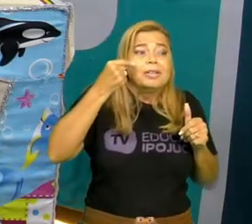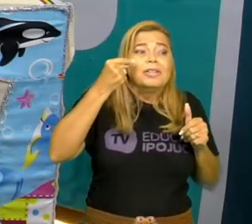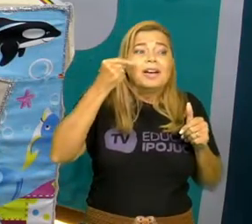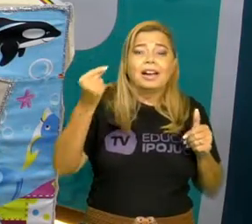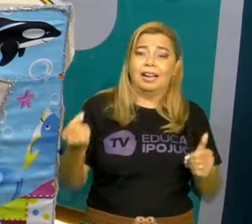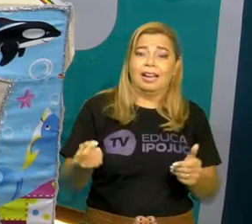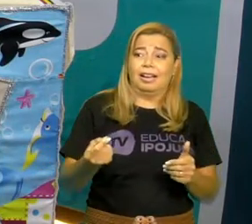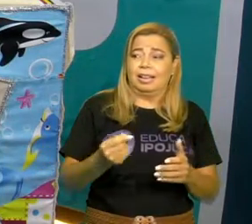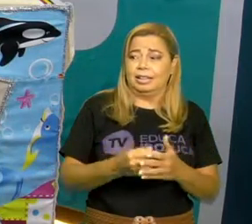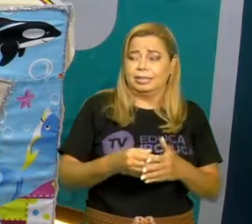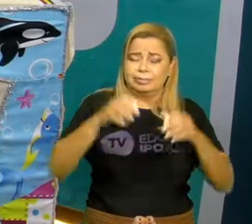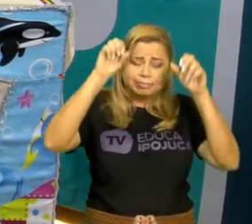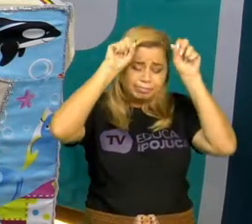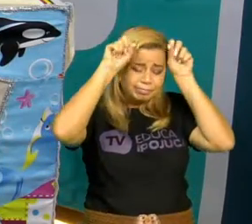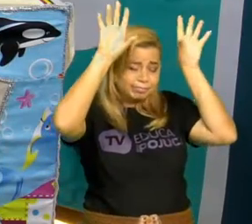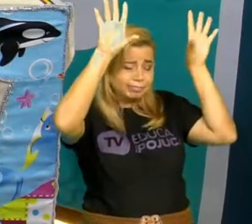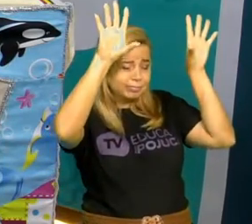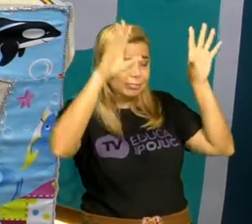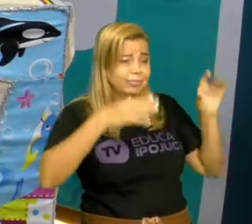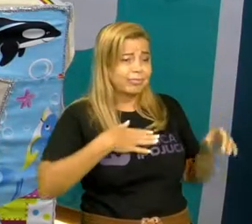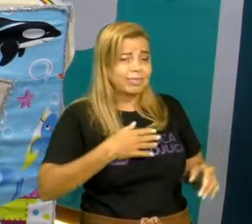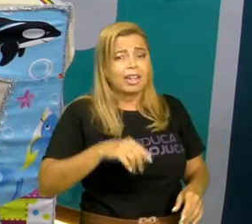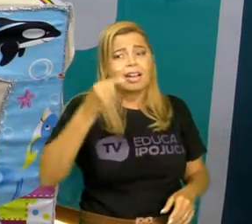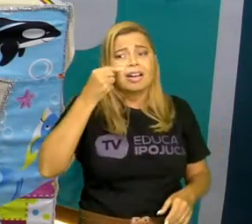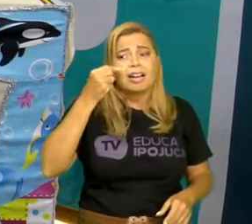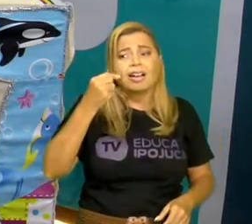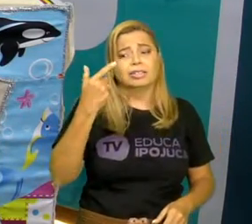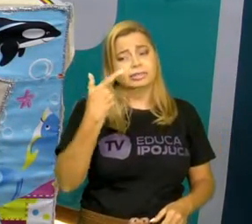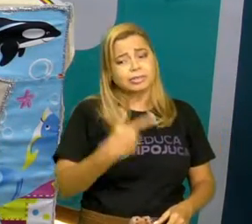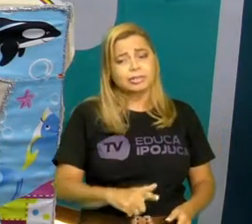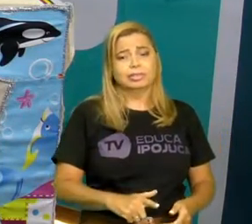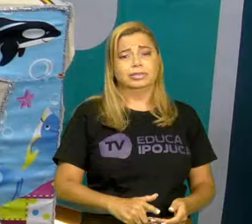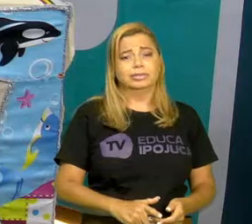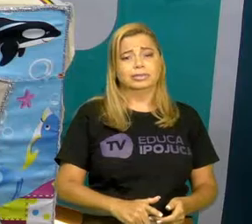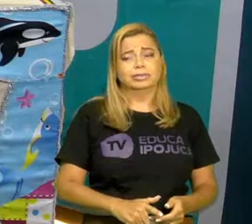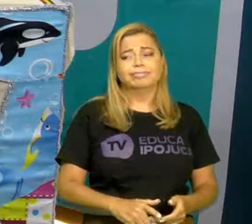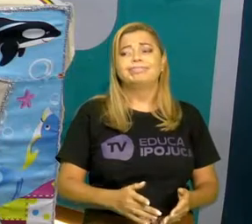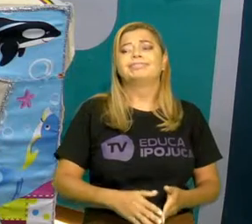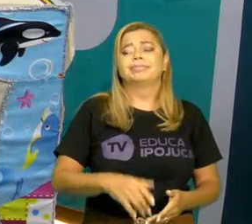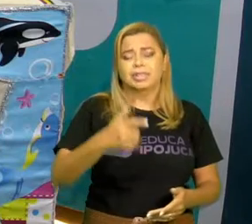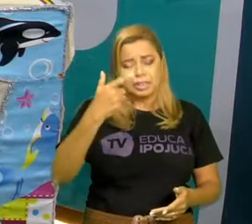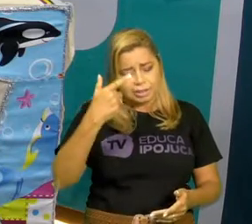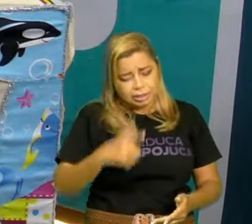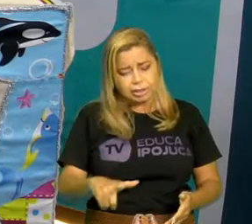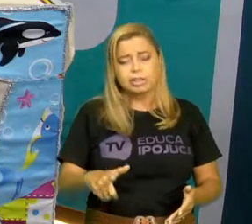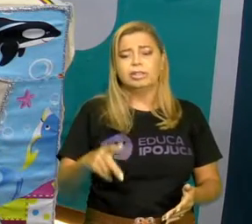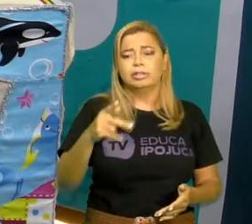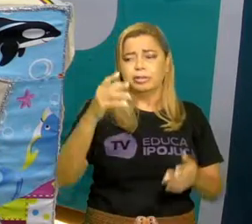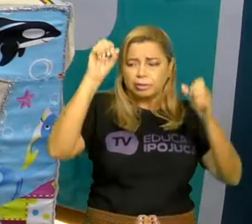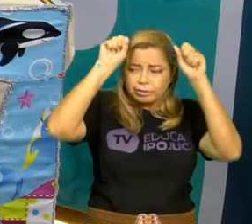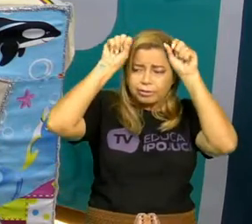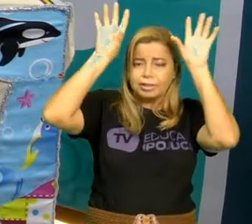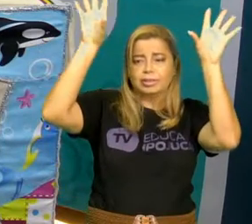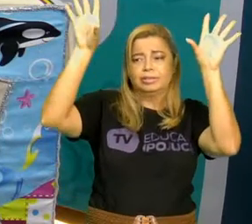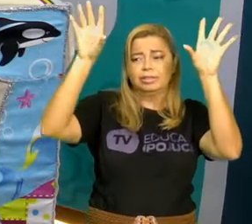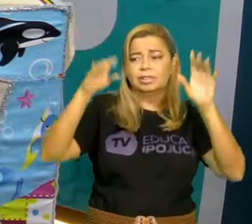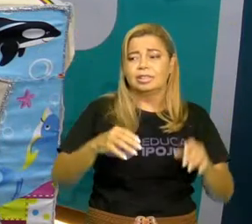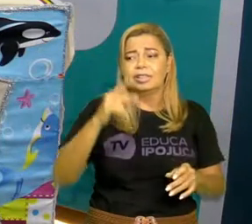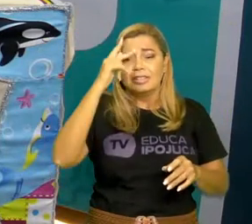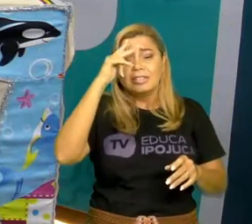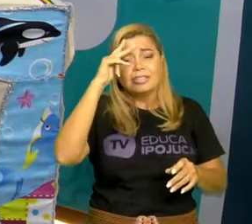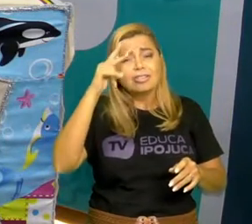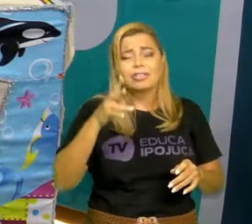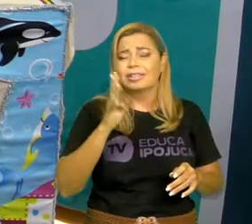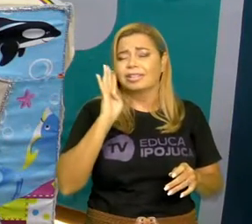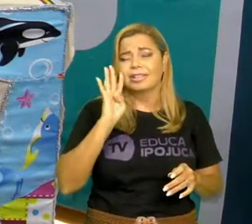criança! Ai, rato de novo? Rato de novo, Leiturinha. Mas essa história ela é tão legal,